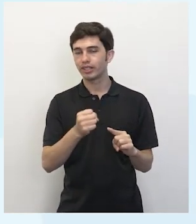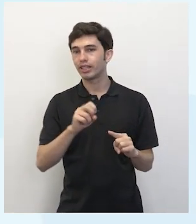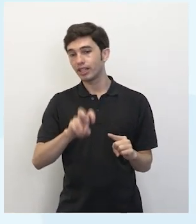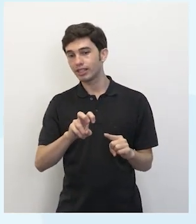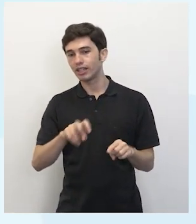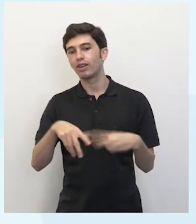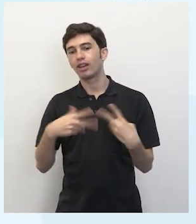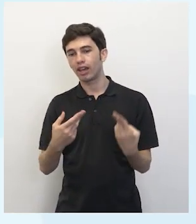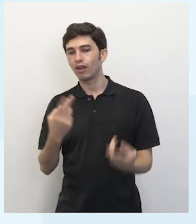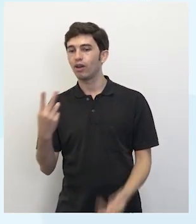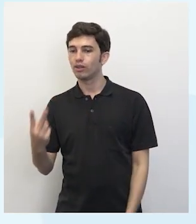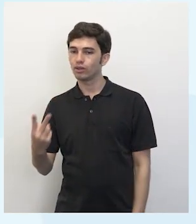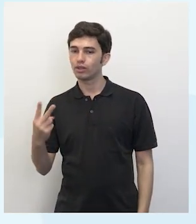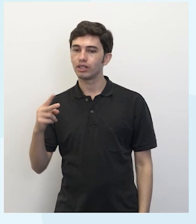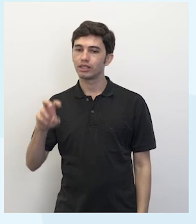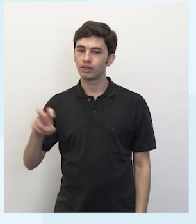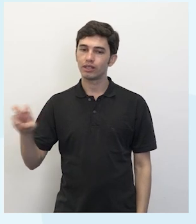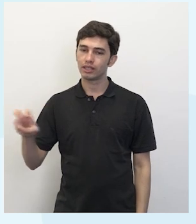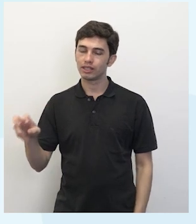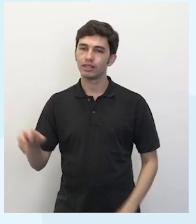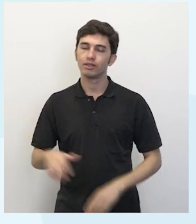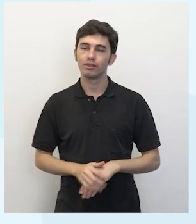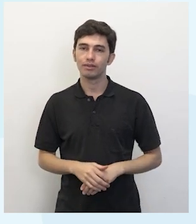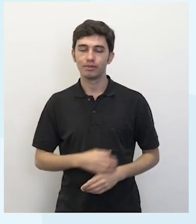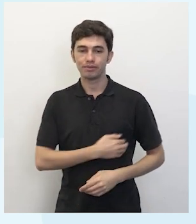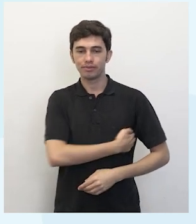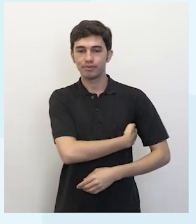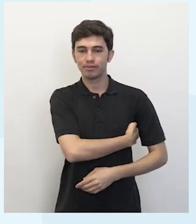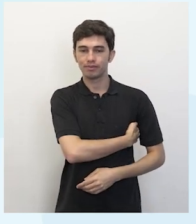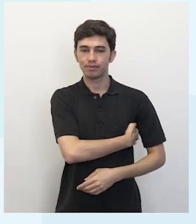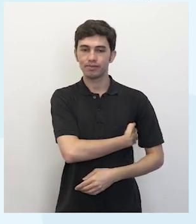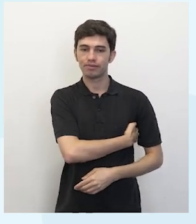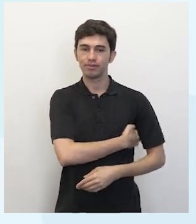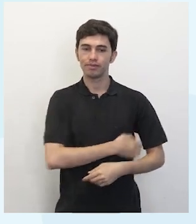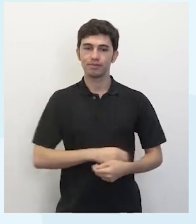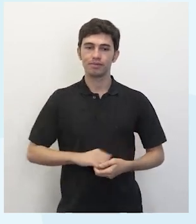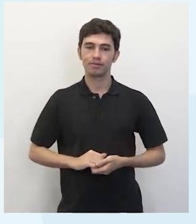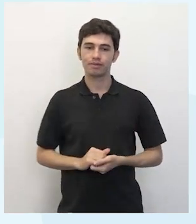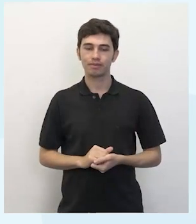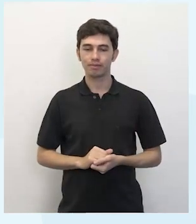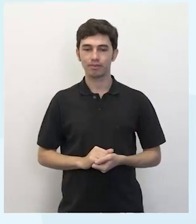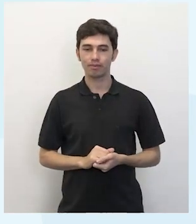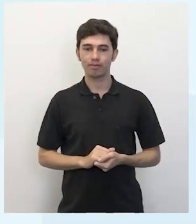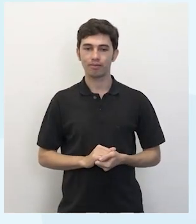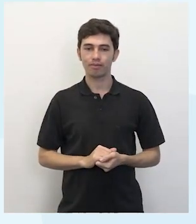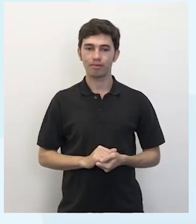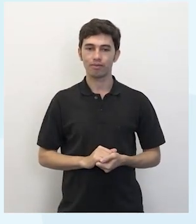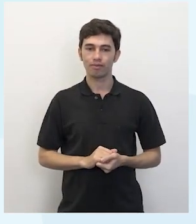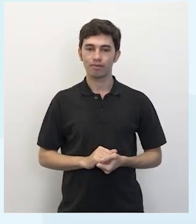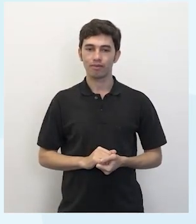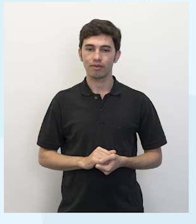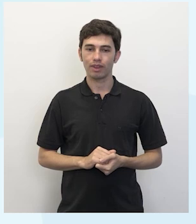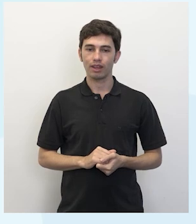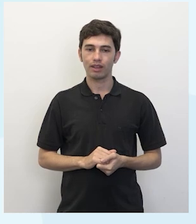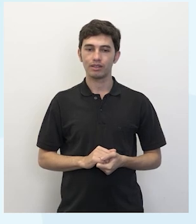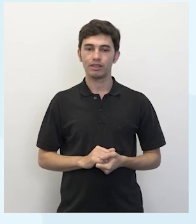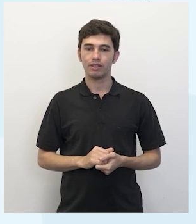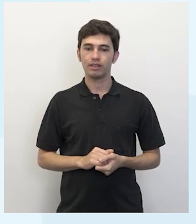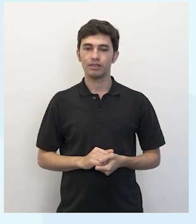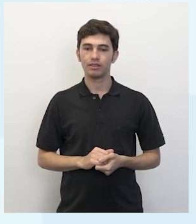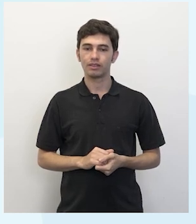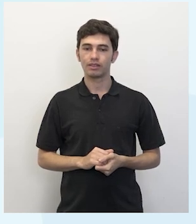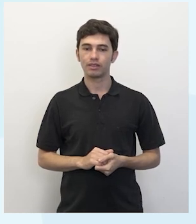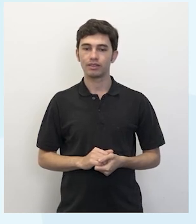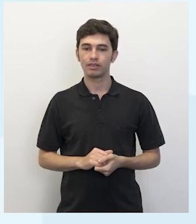vezes 85, tá? Isso que é a quantidade básica, a quantidade inicial que a gente consegue produzir de salgados com 1 kg de farinha,